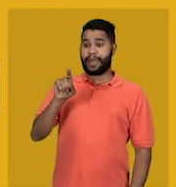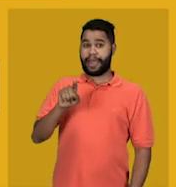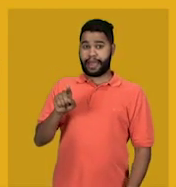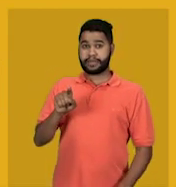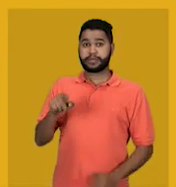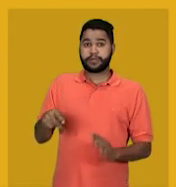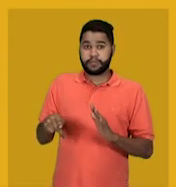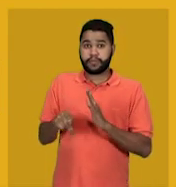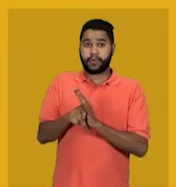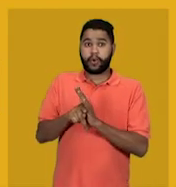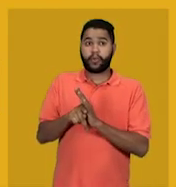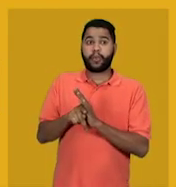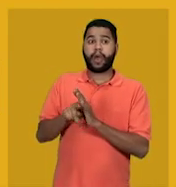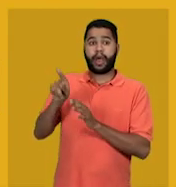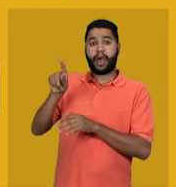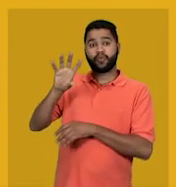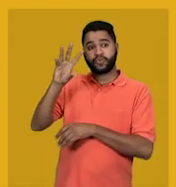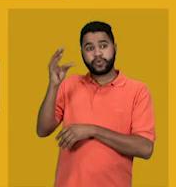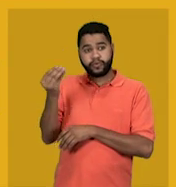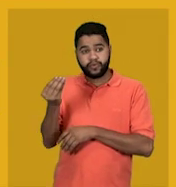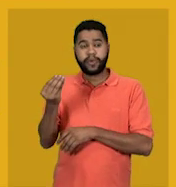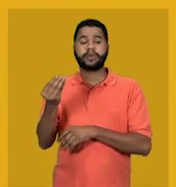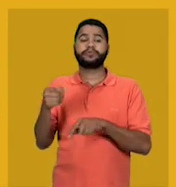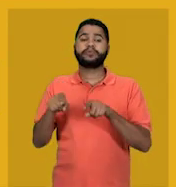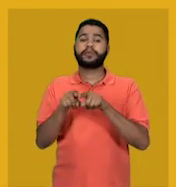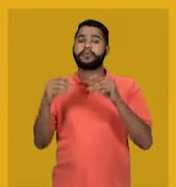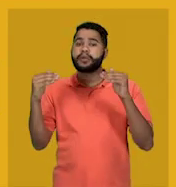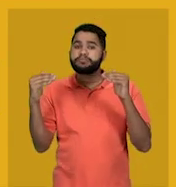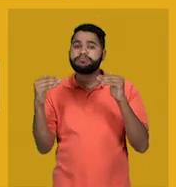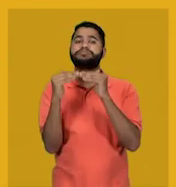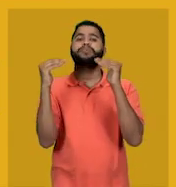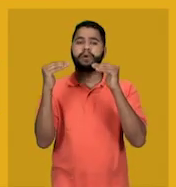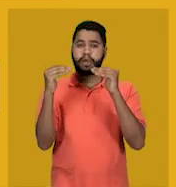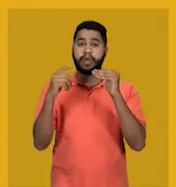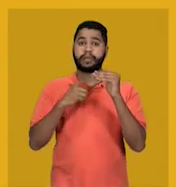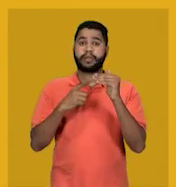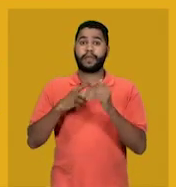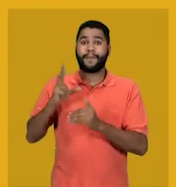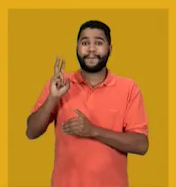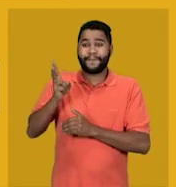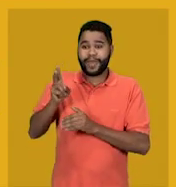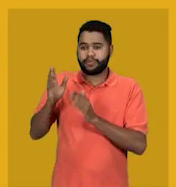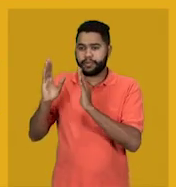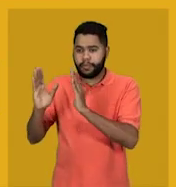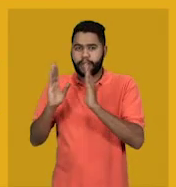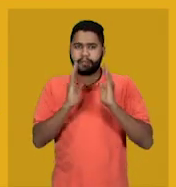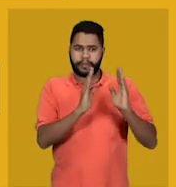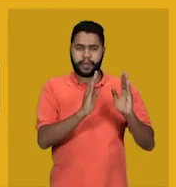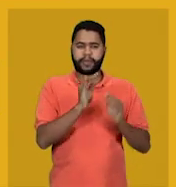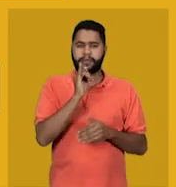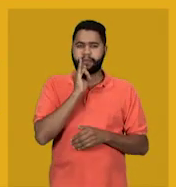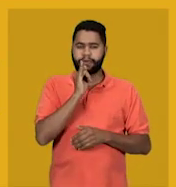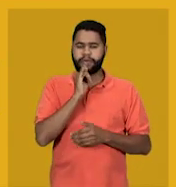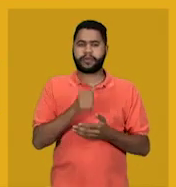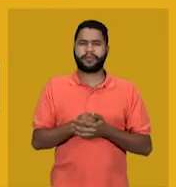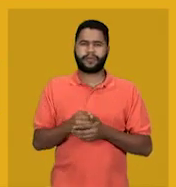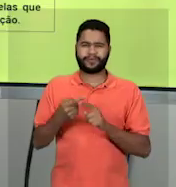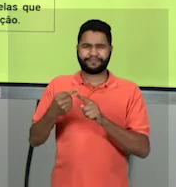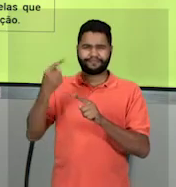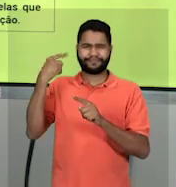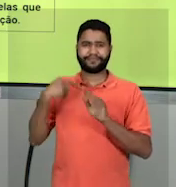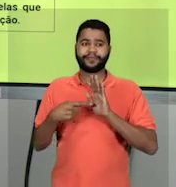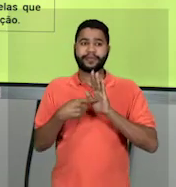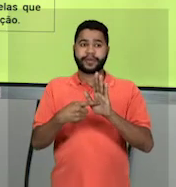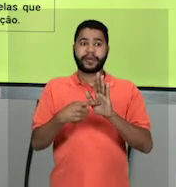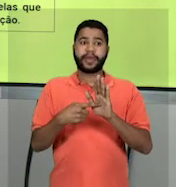que pertence ao conjunto universo e equações equivalentes são equações que possui o mesmo conjunto solução então presente naquela equação